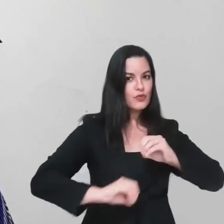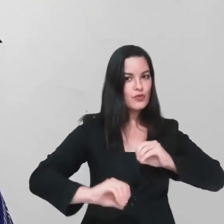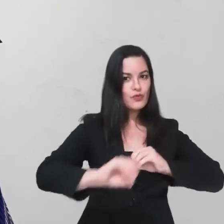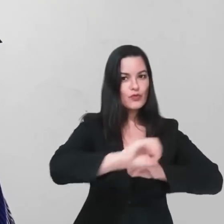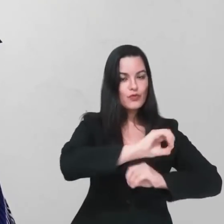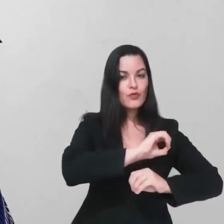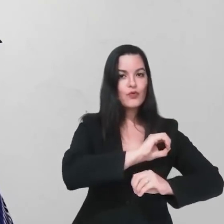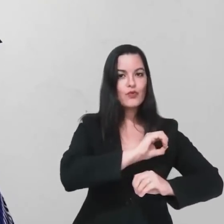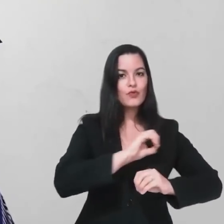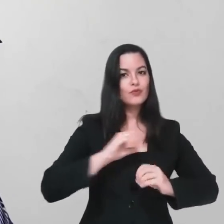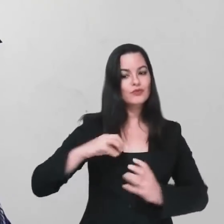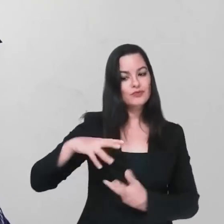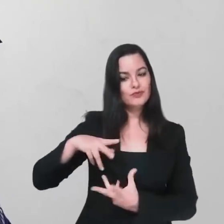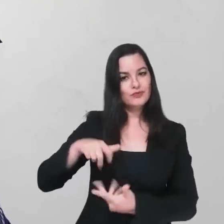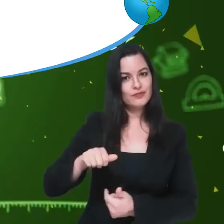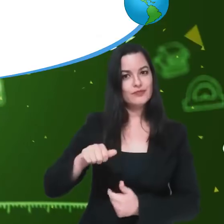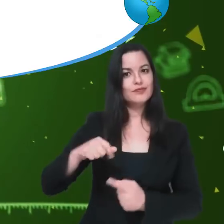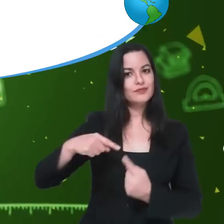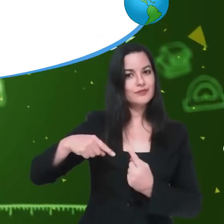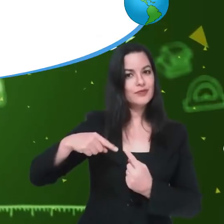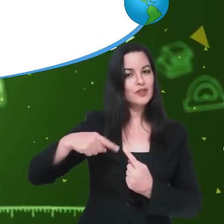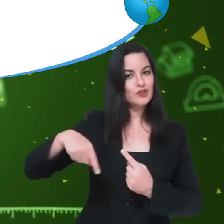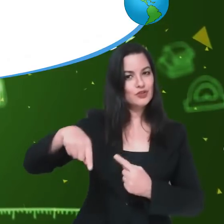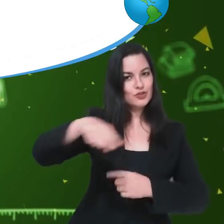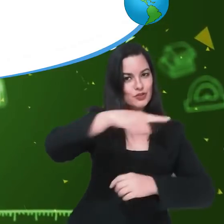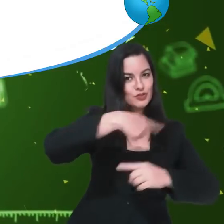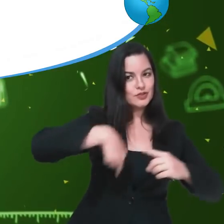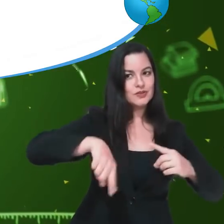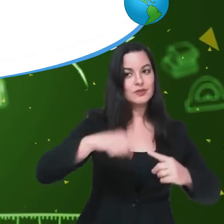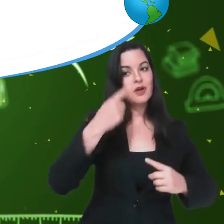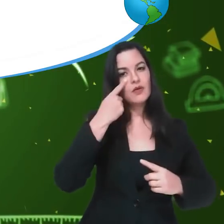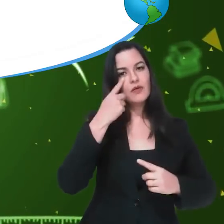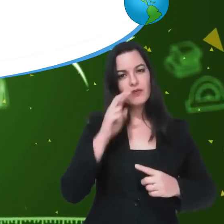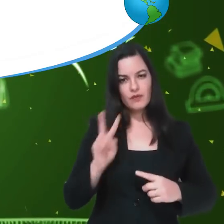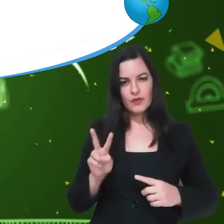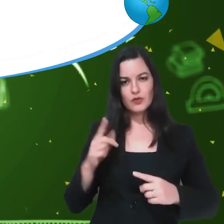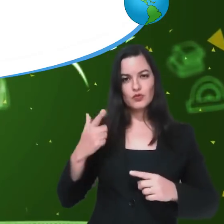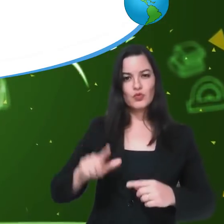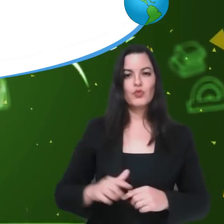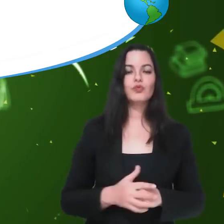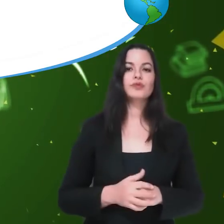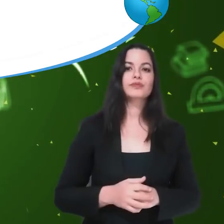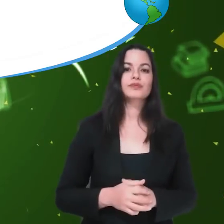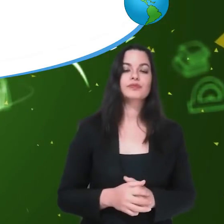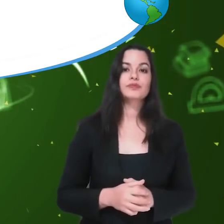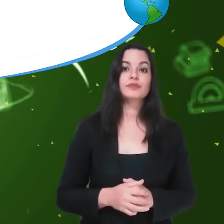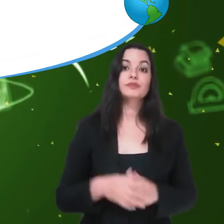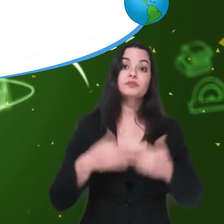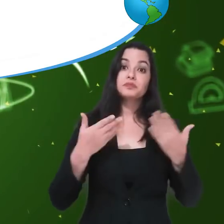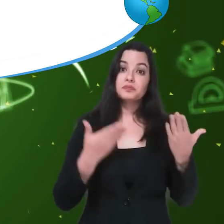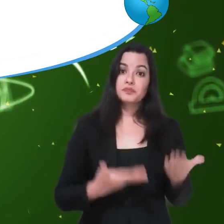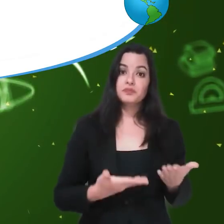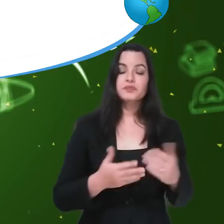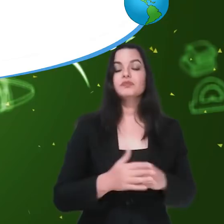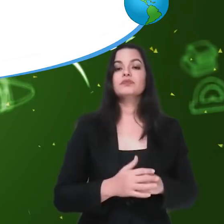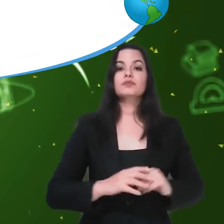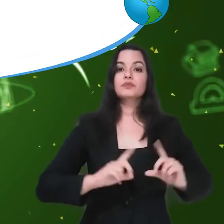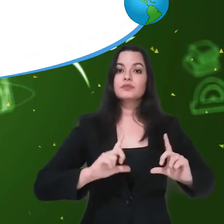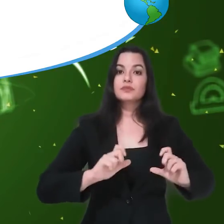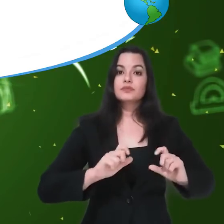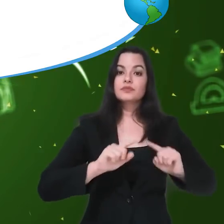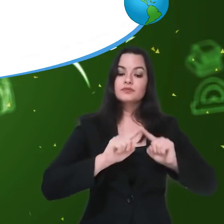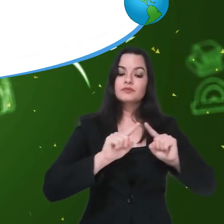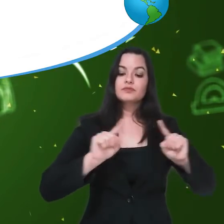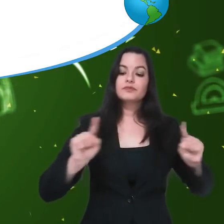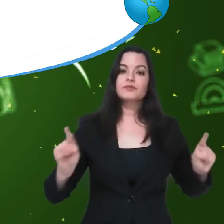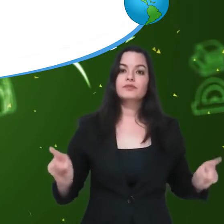detalhes para essa órbita elíptica? Então, agora, nesta outra imagem, nós temos apenas a órbita